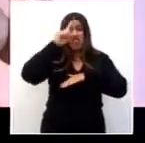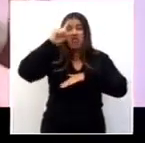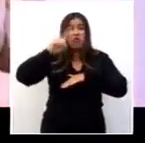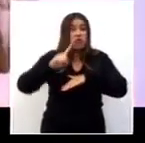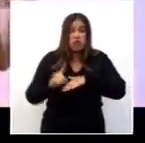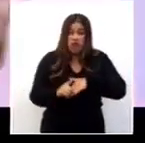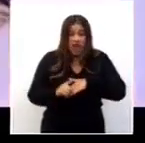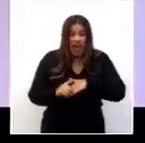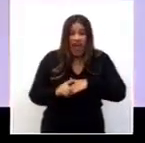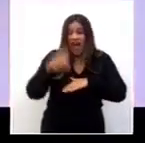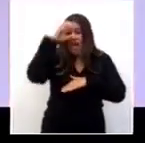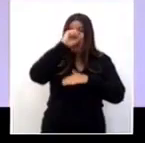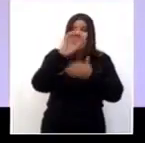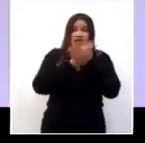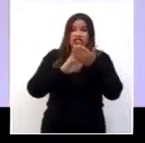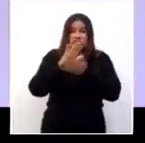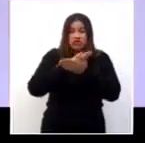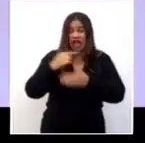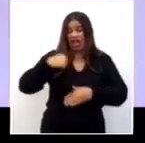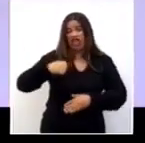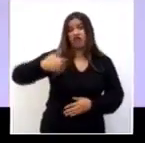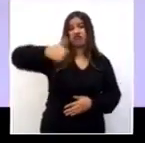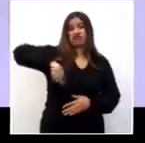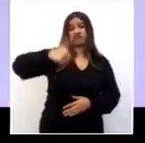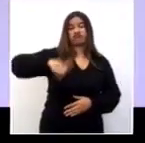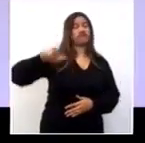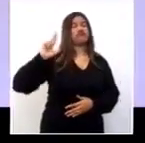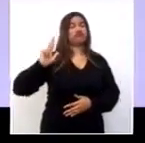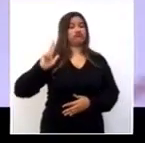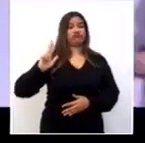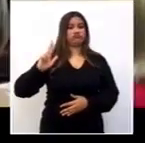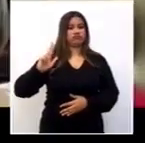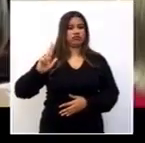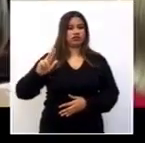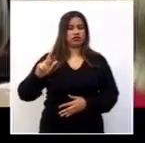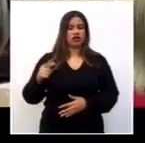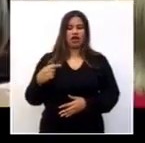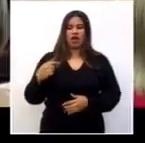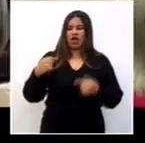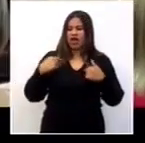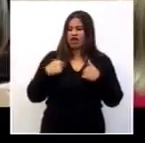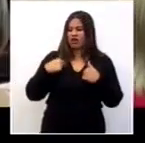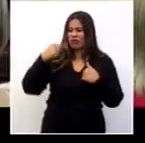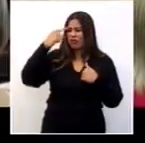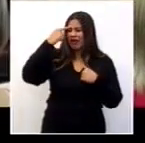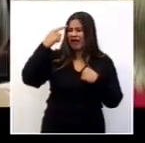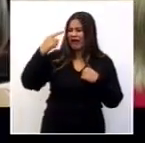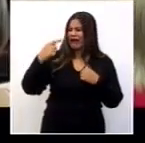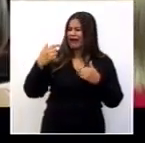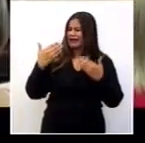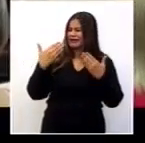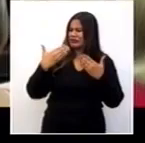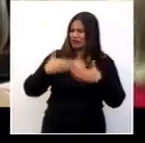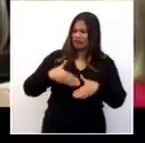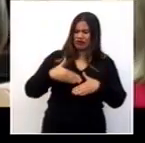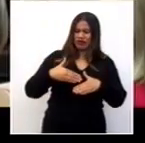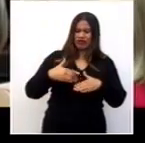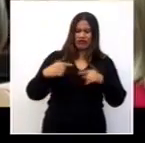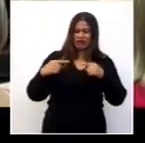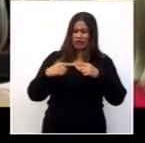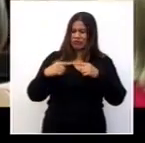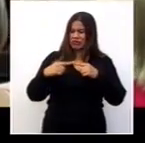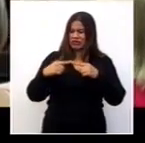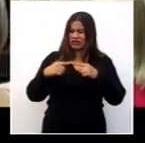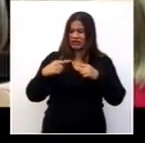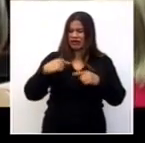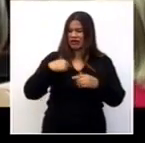que você não aprendeu, e aí você dizia assim, nossa, vai cair na prova exatamente aquilo